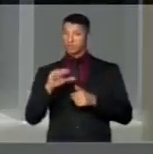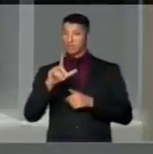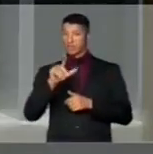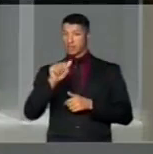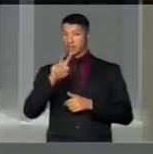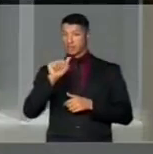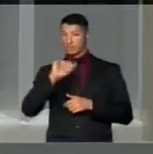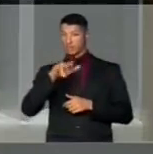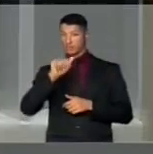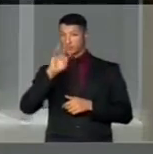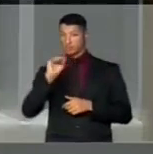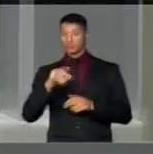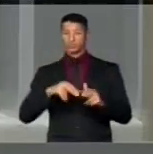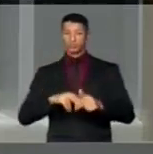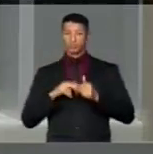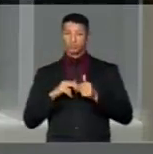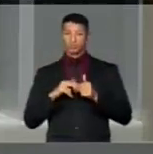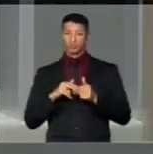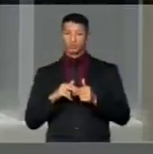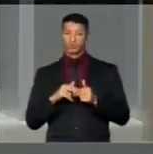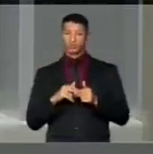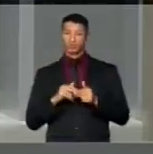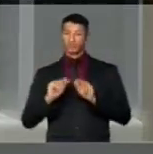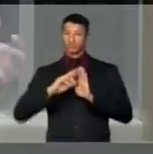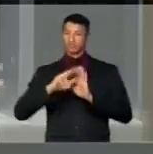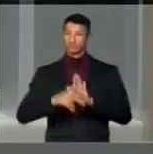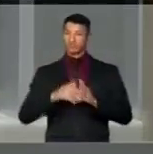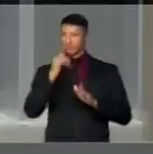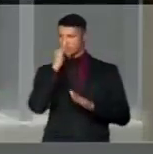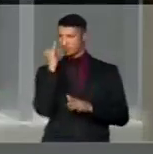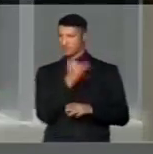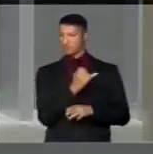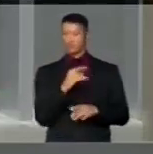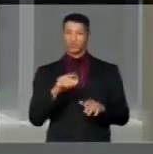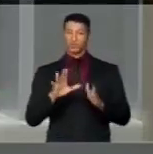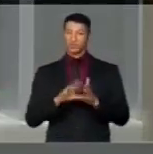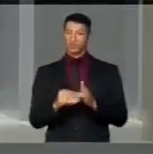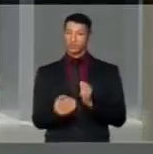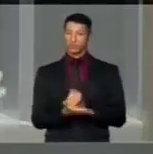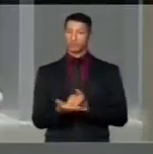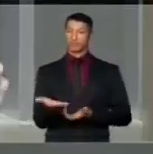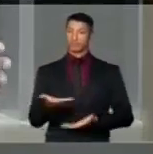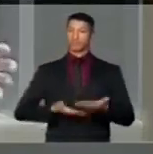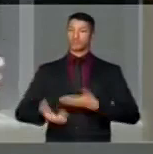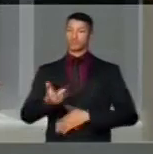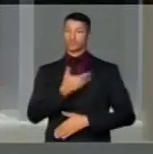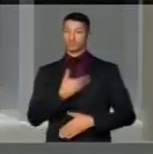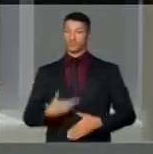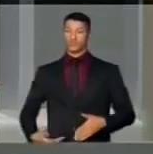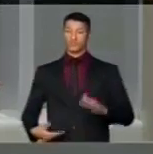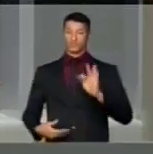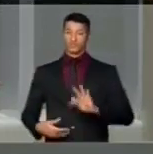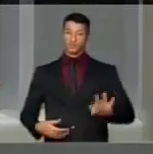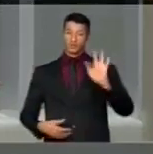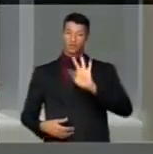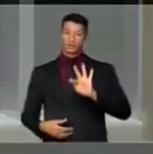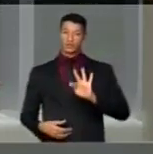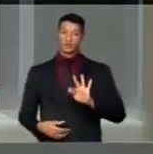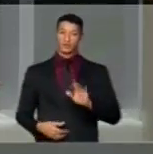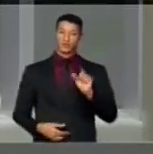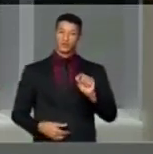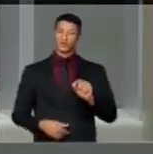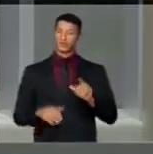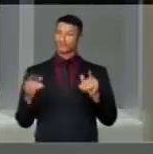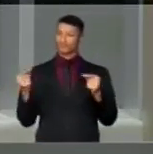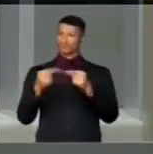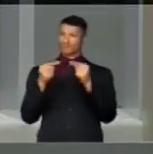Lava Jato, por conta das diversas denúncias de corrupção envolvendo o governo federal e que